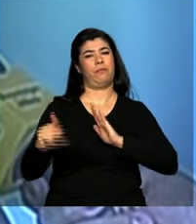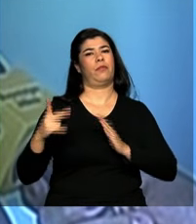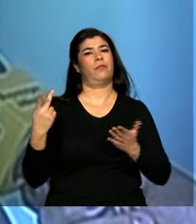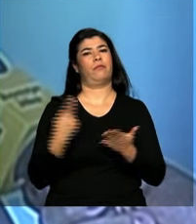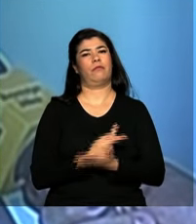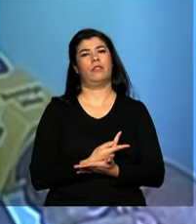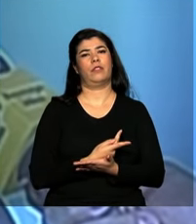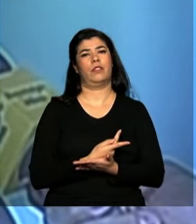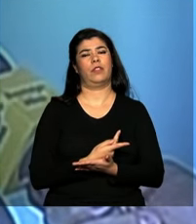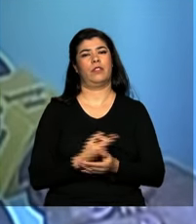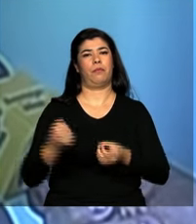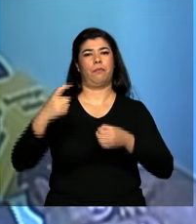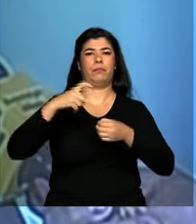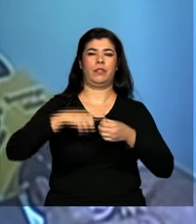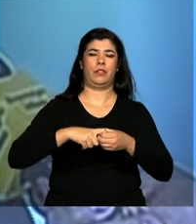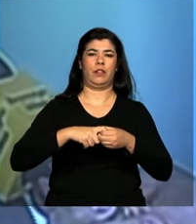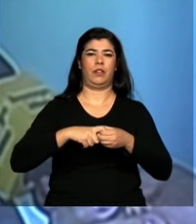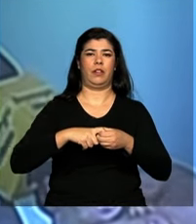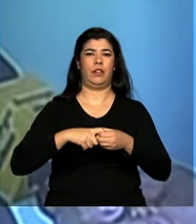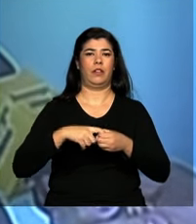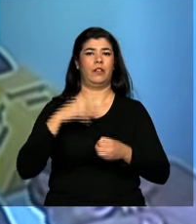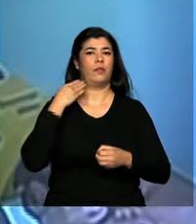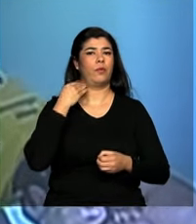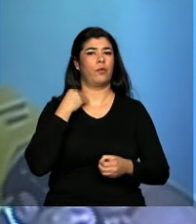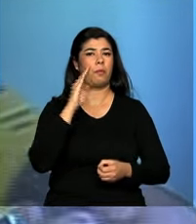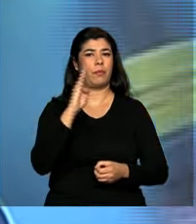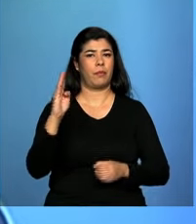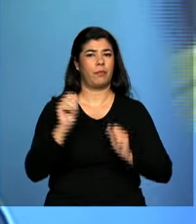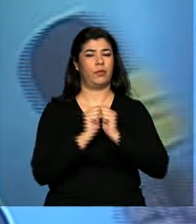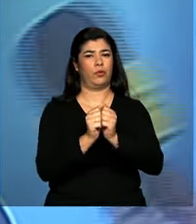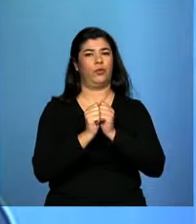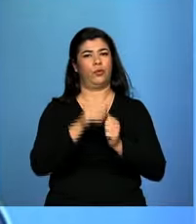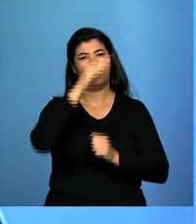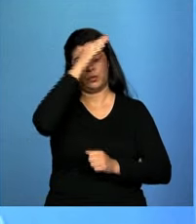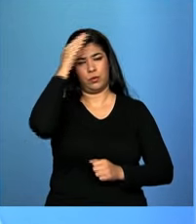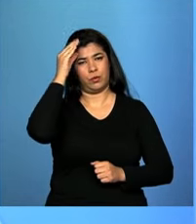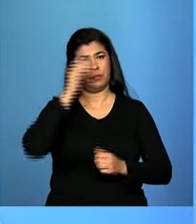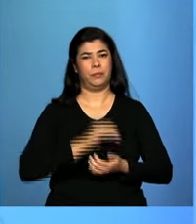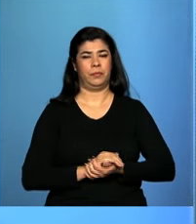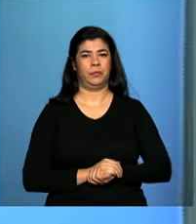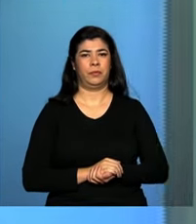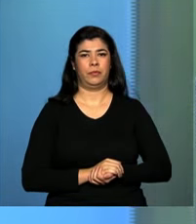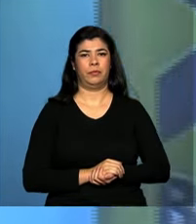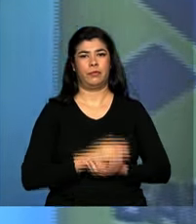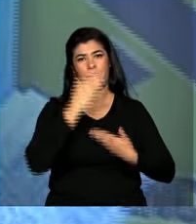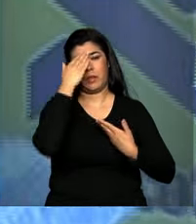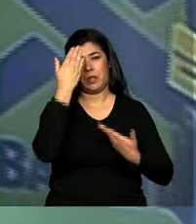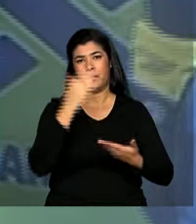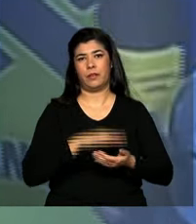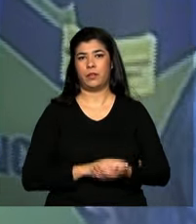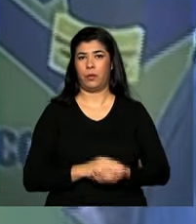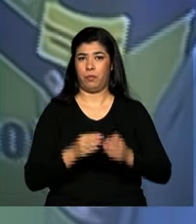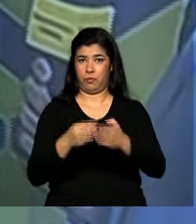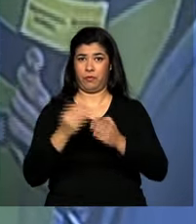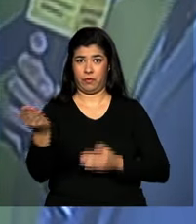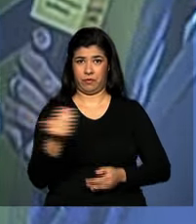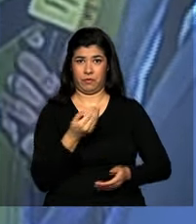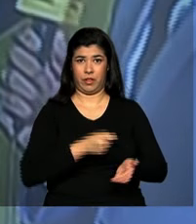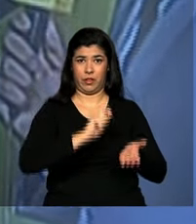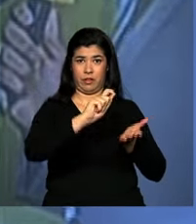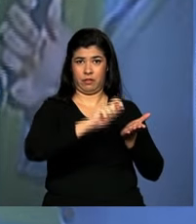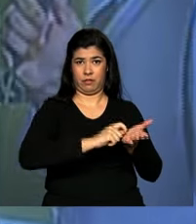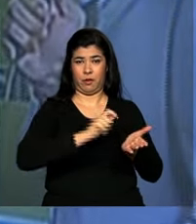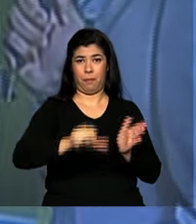fatos entre o banco e o cliente, né? Tá certo. Então, eu convido agora o senhor para assinar então, o primeiro contrato